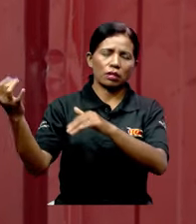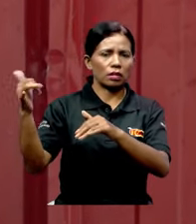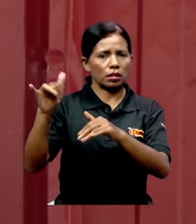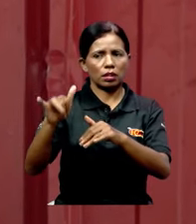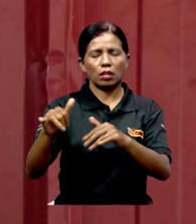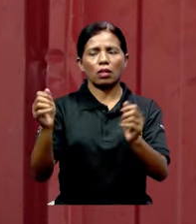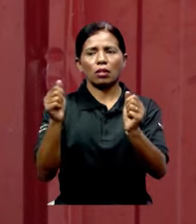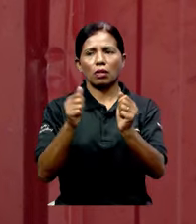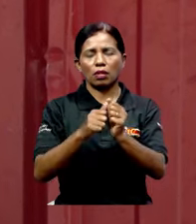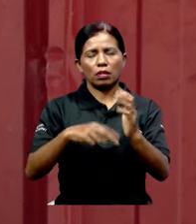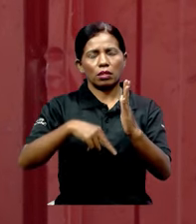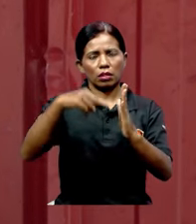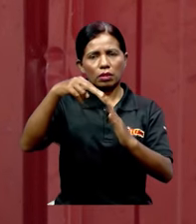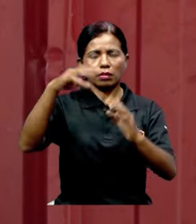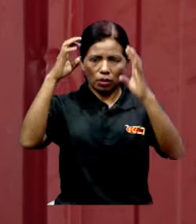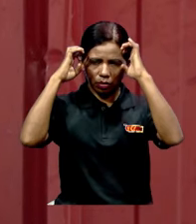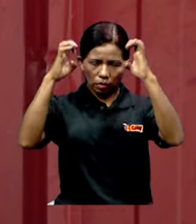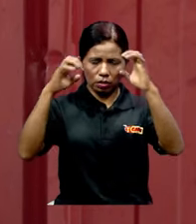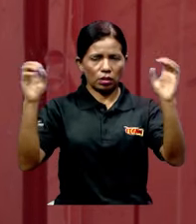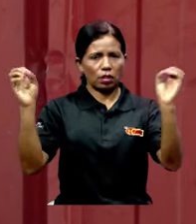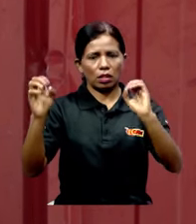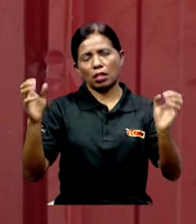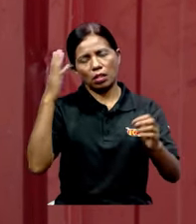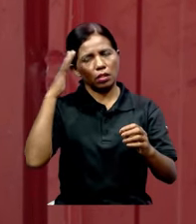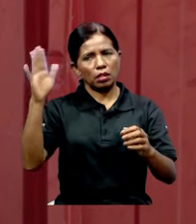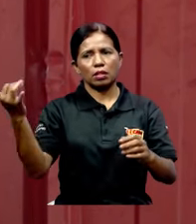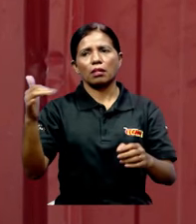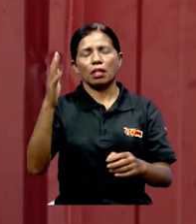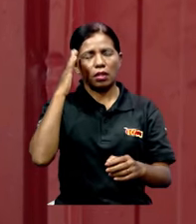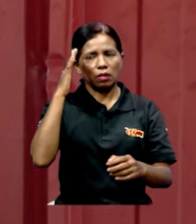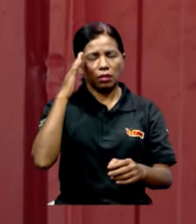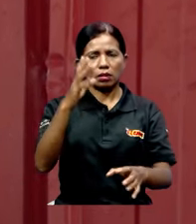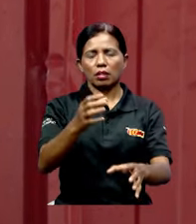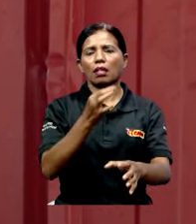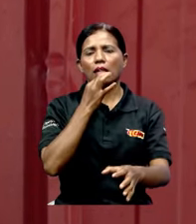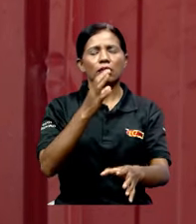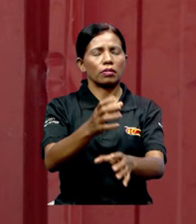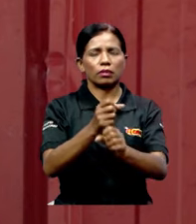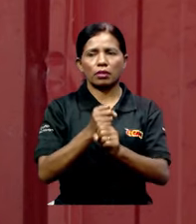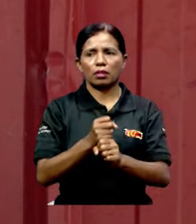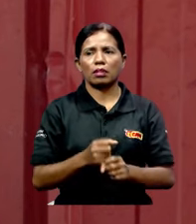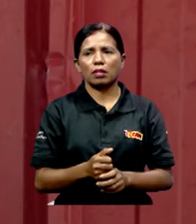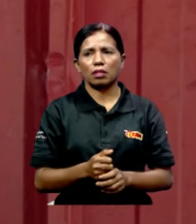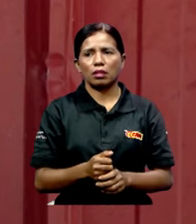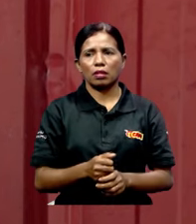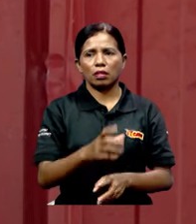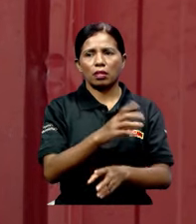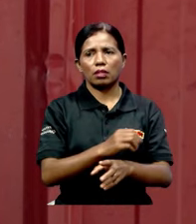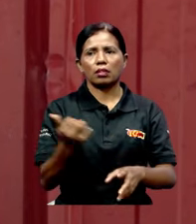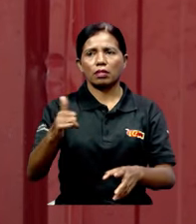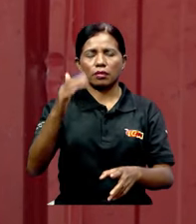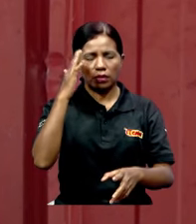ho sira ne nivel edukasaun dan nebe makladun dia antau sira mas anu ini hahan sira sir foti de daru ma akontes hahan lanu lanu tu mas sir